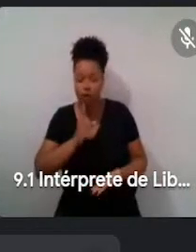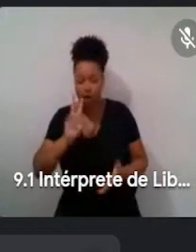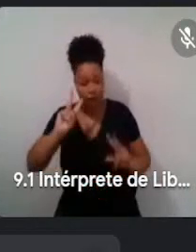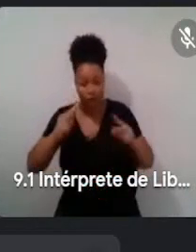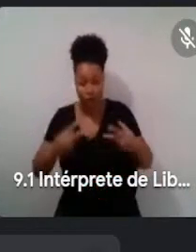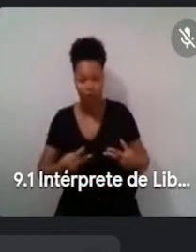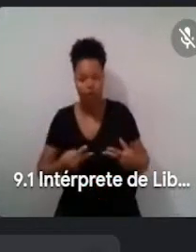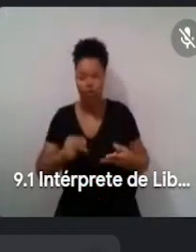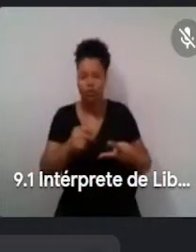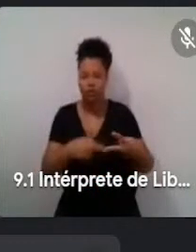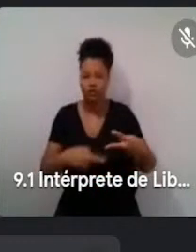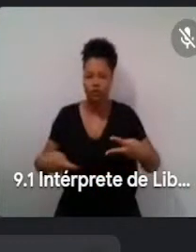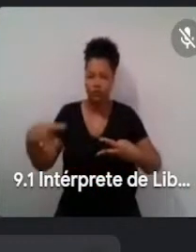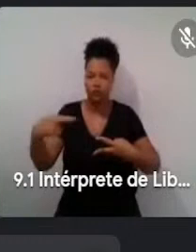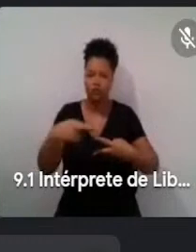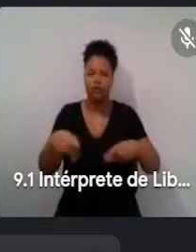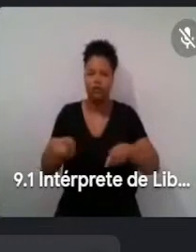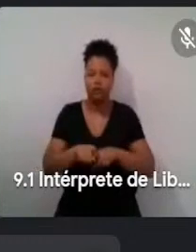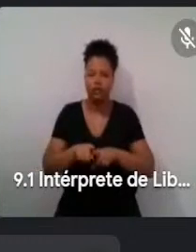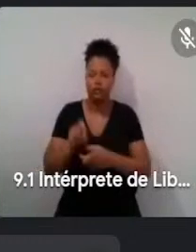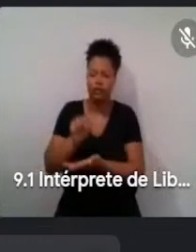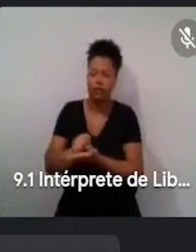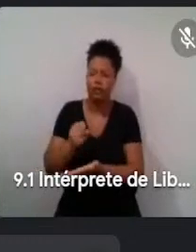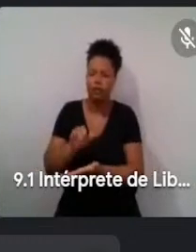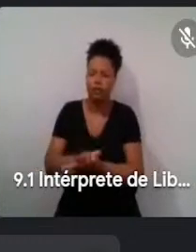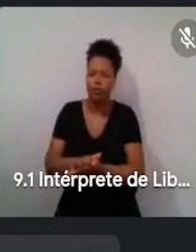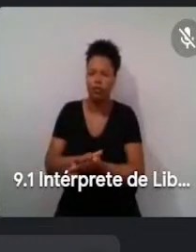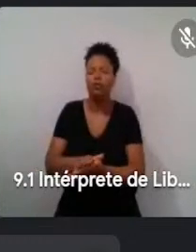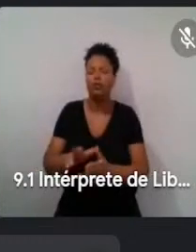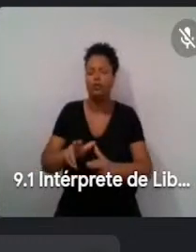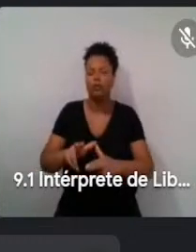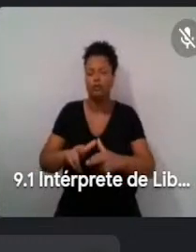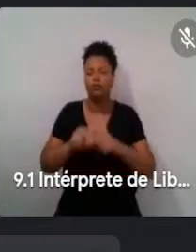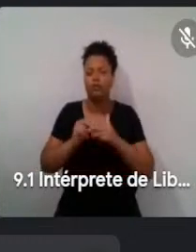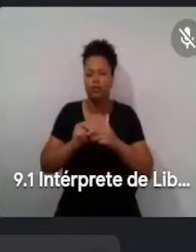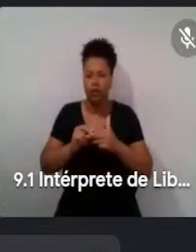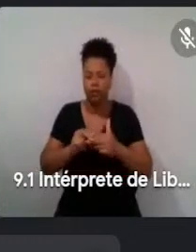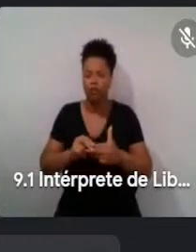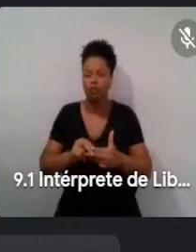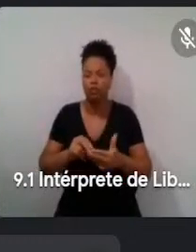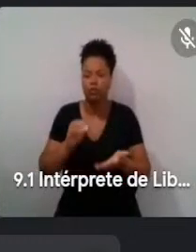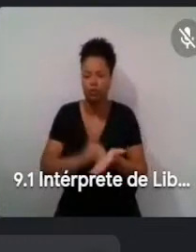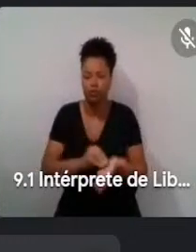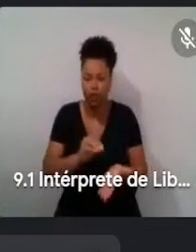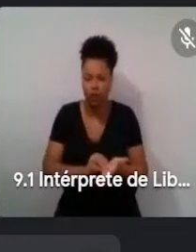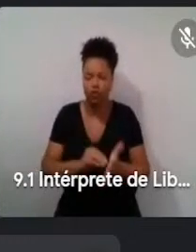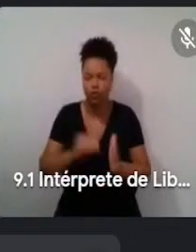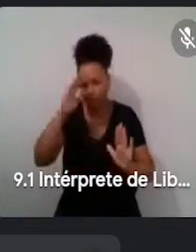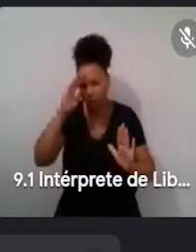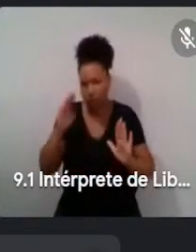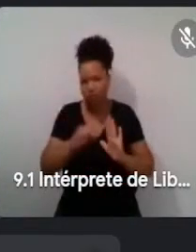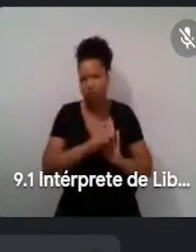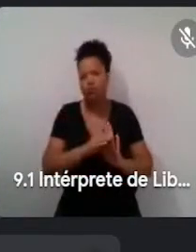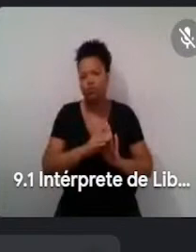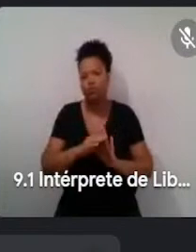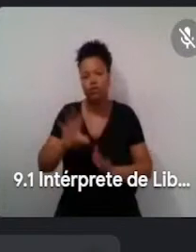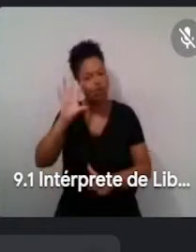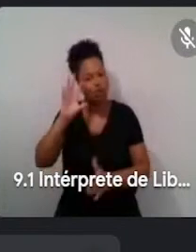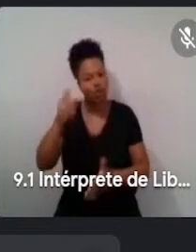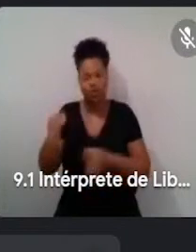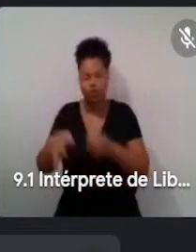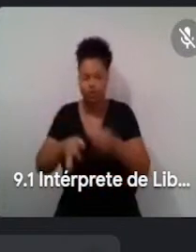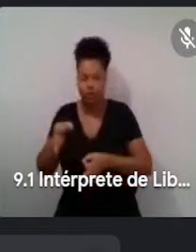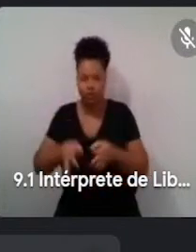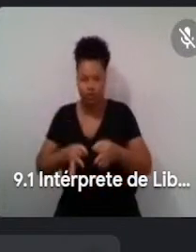quanto à imposição de uma multa por descumprimento de decisão judicial a quem, se efetivamente o fora,